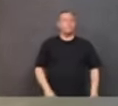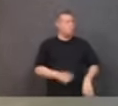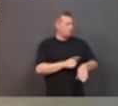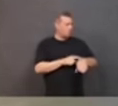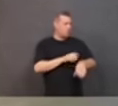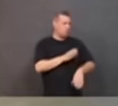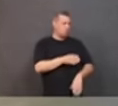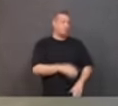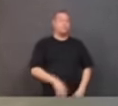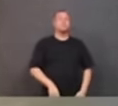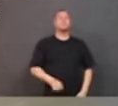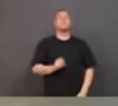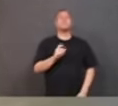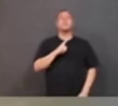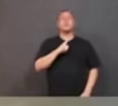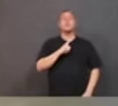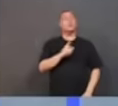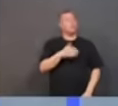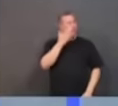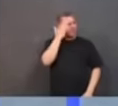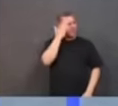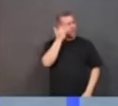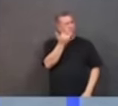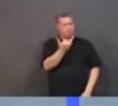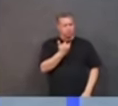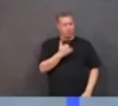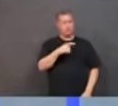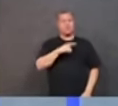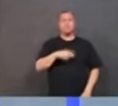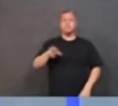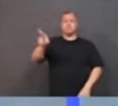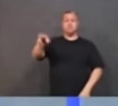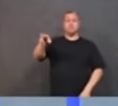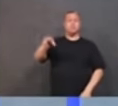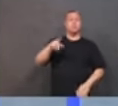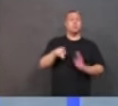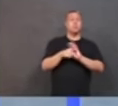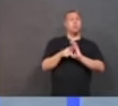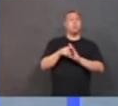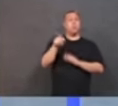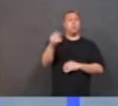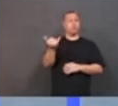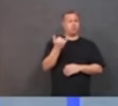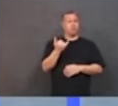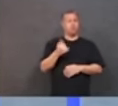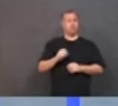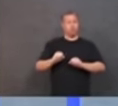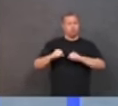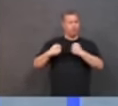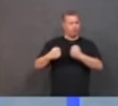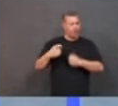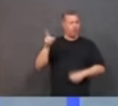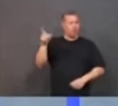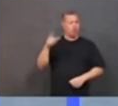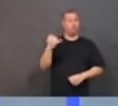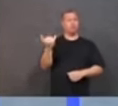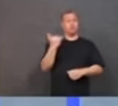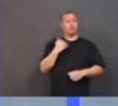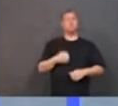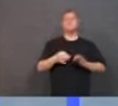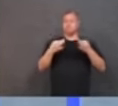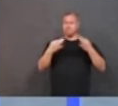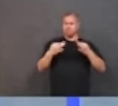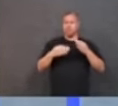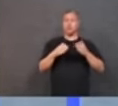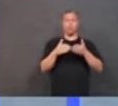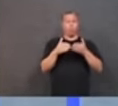Eu entendo que o senhor tem razão, essa formulação de projetos no contexto que o senhor defendeu é muito apropriado, necessário para a